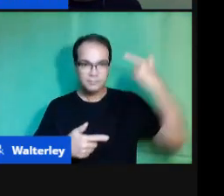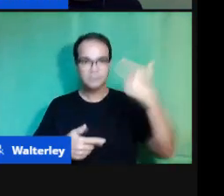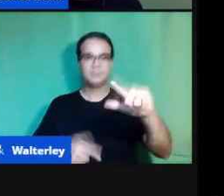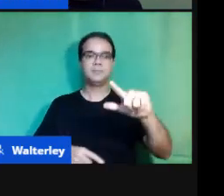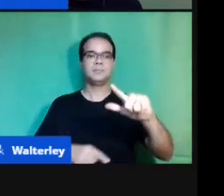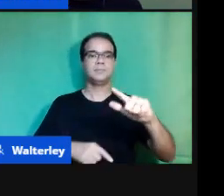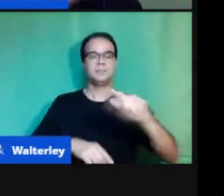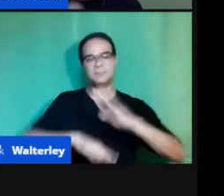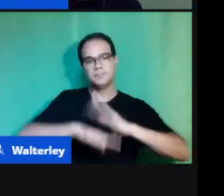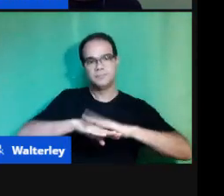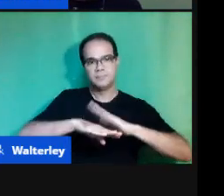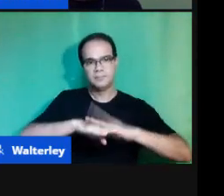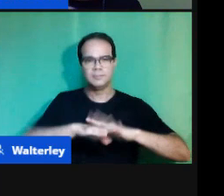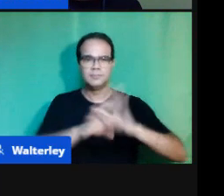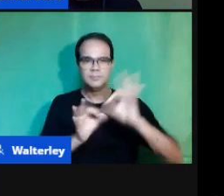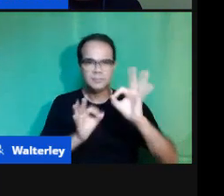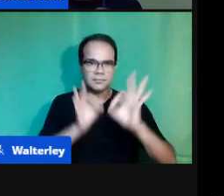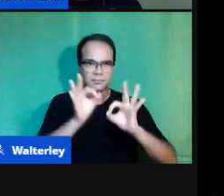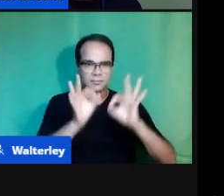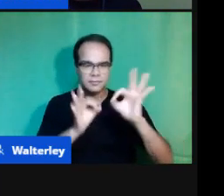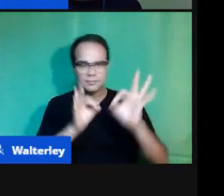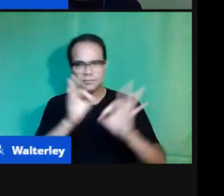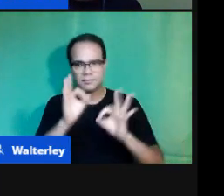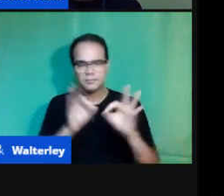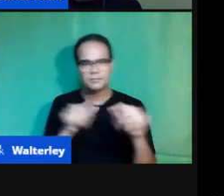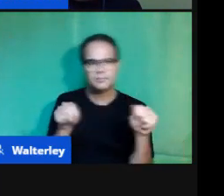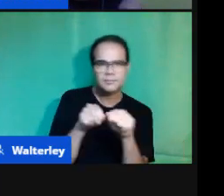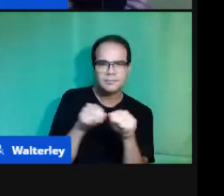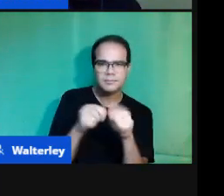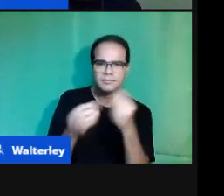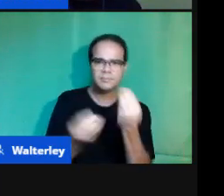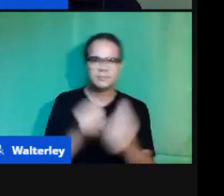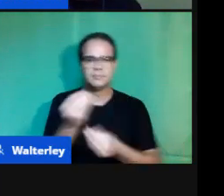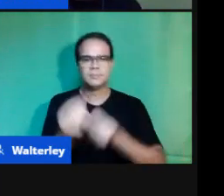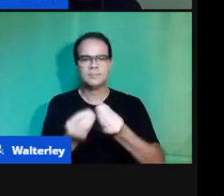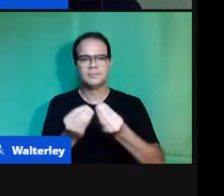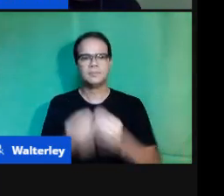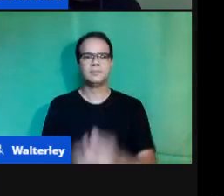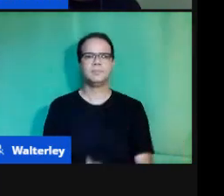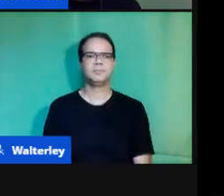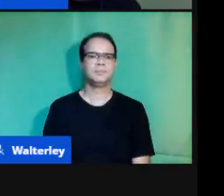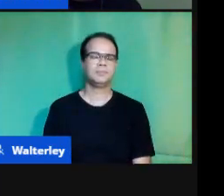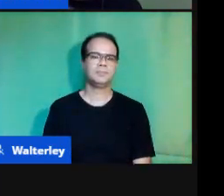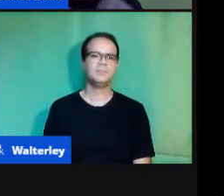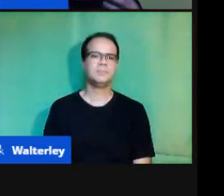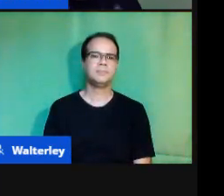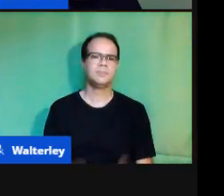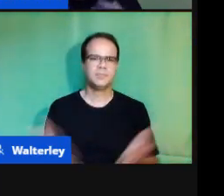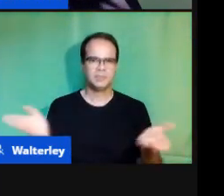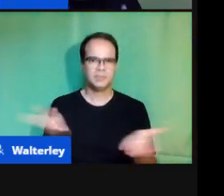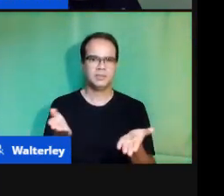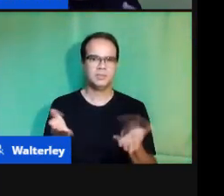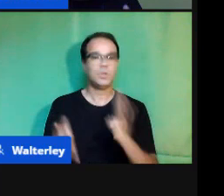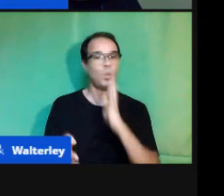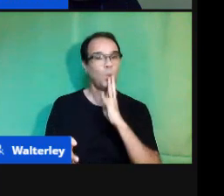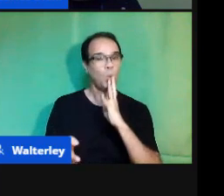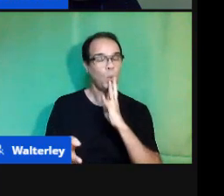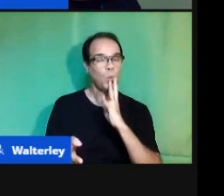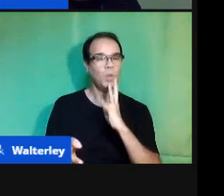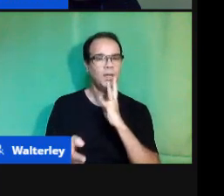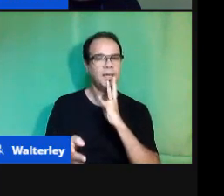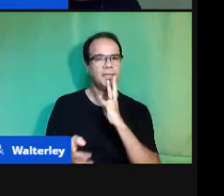prático documentário, como que é a técnica do dia a dia, agora que a gente já conhece as ideias. Desculpe ter me